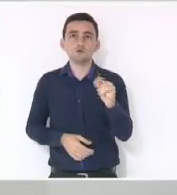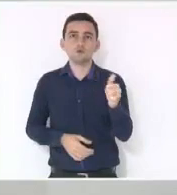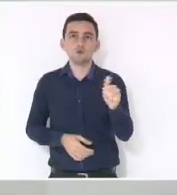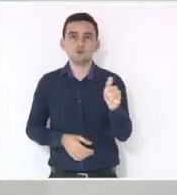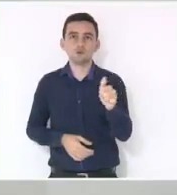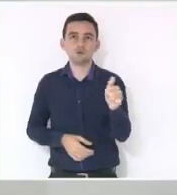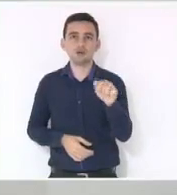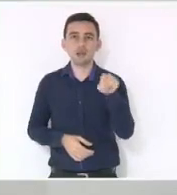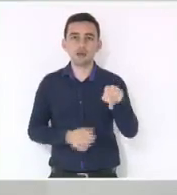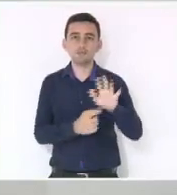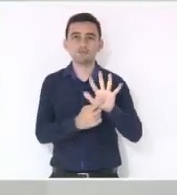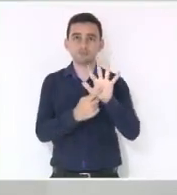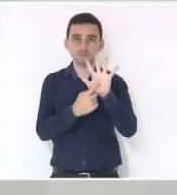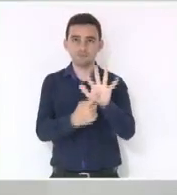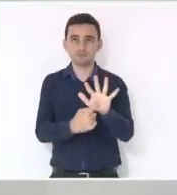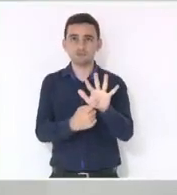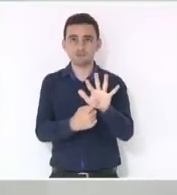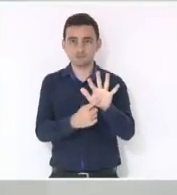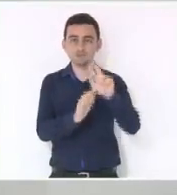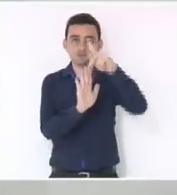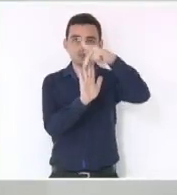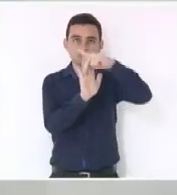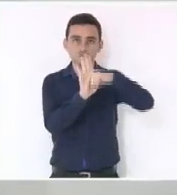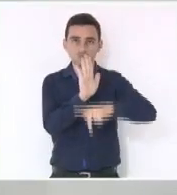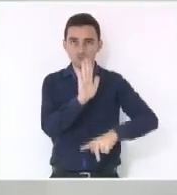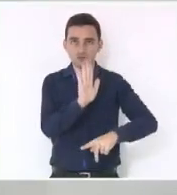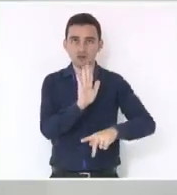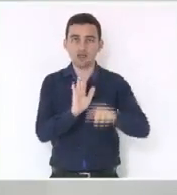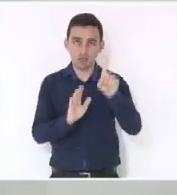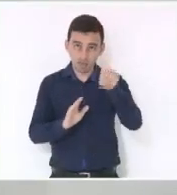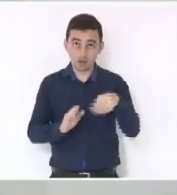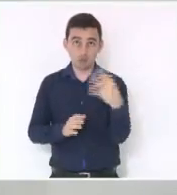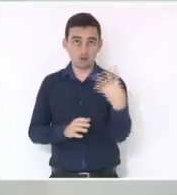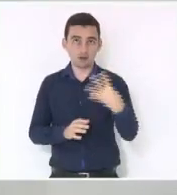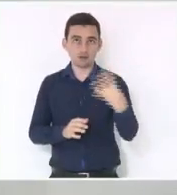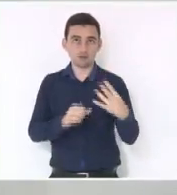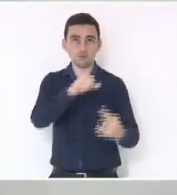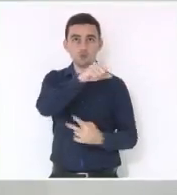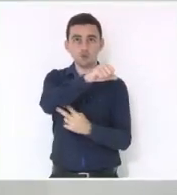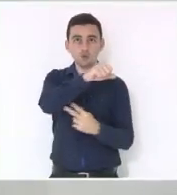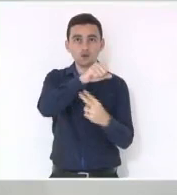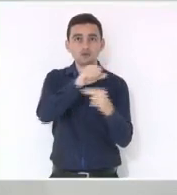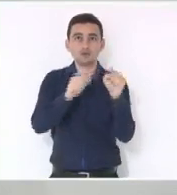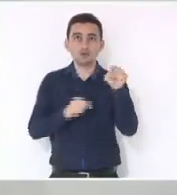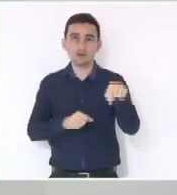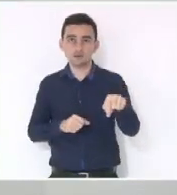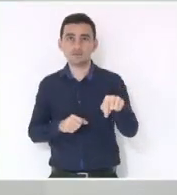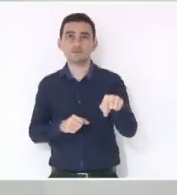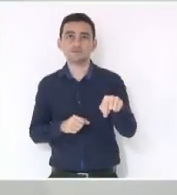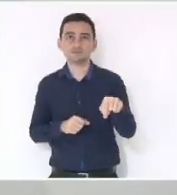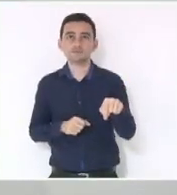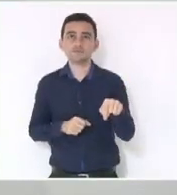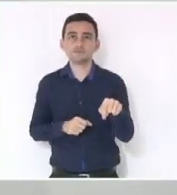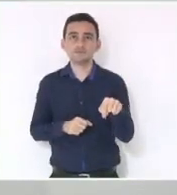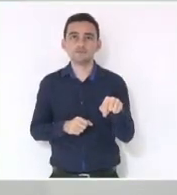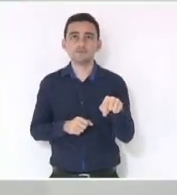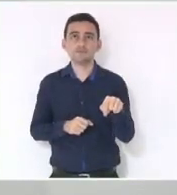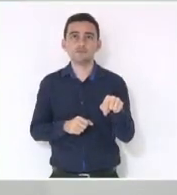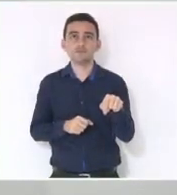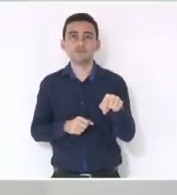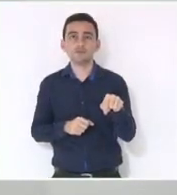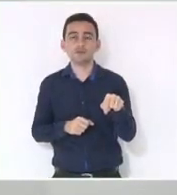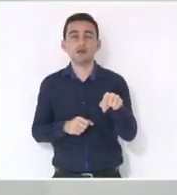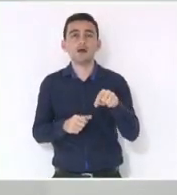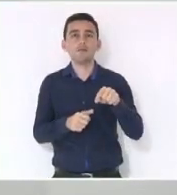foi apresentado um projeto que seria da quarta ponte, seria ali na